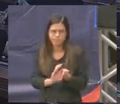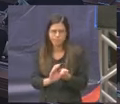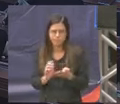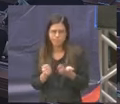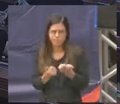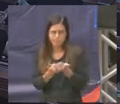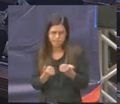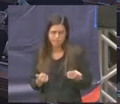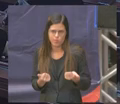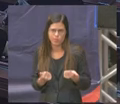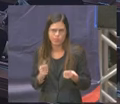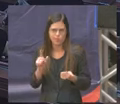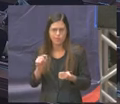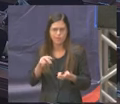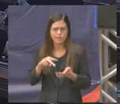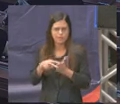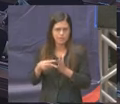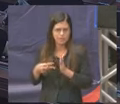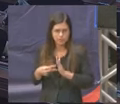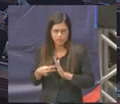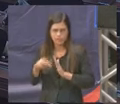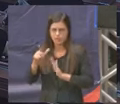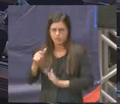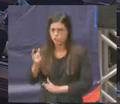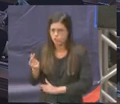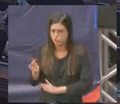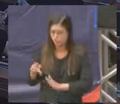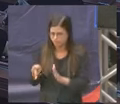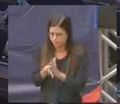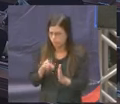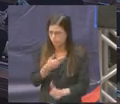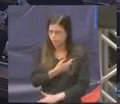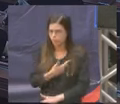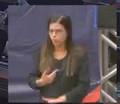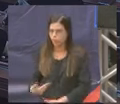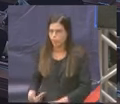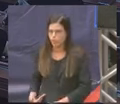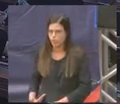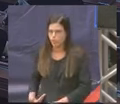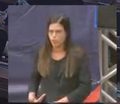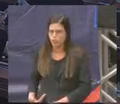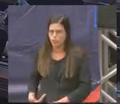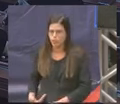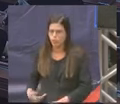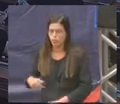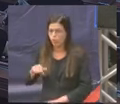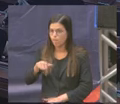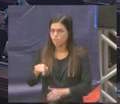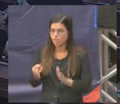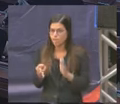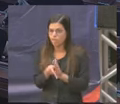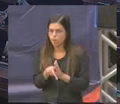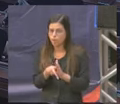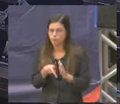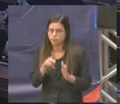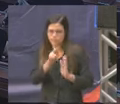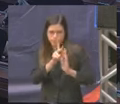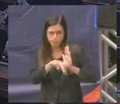O que é fomento? Fomento é dinheiro público não reembolsável para projetos de